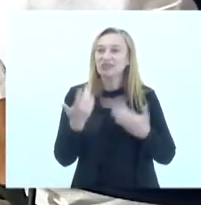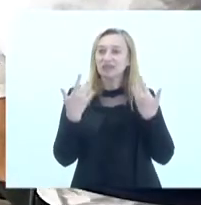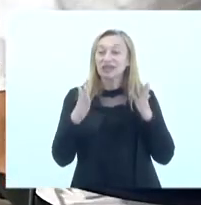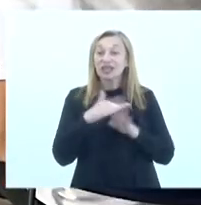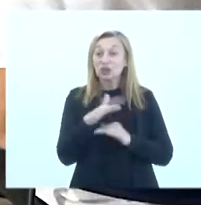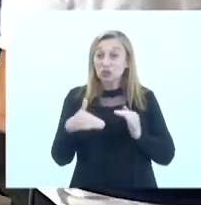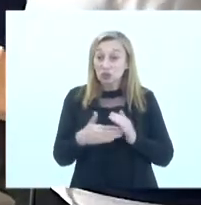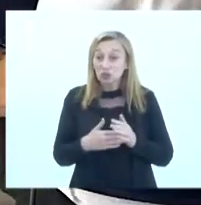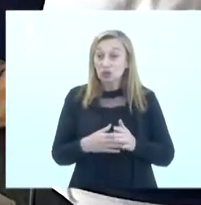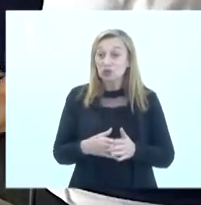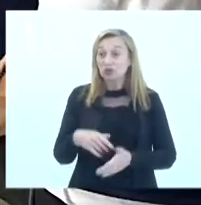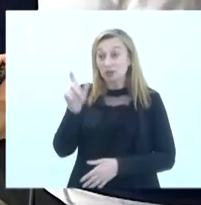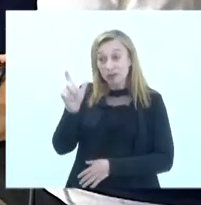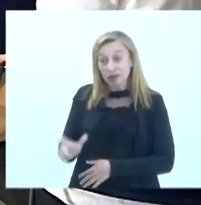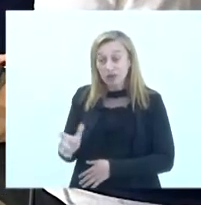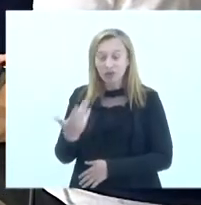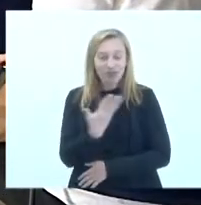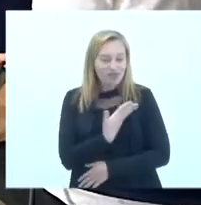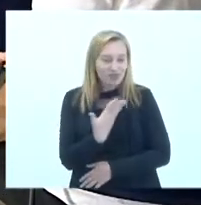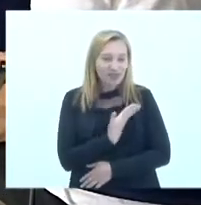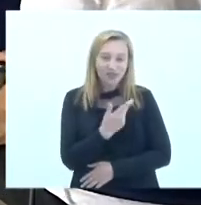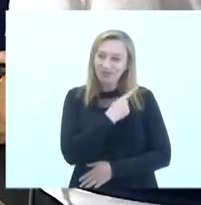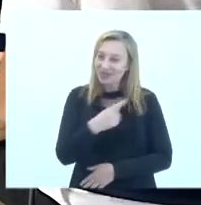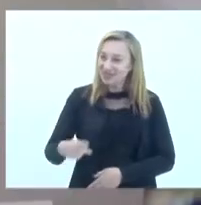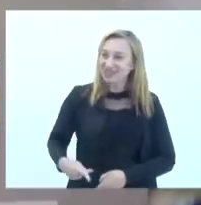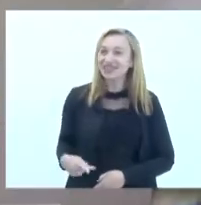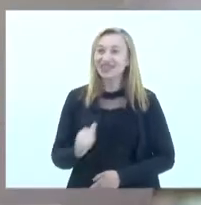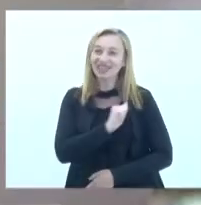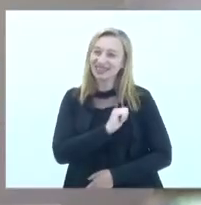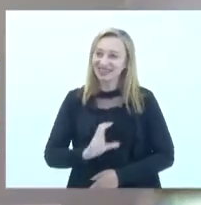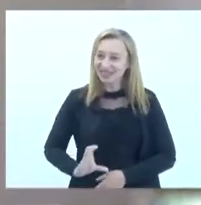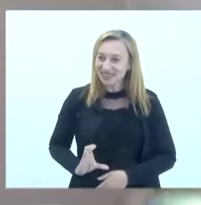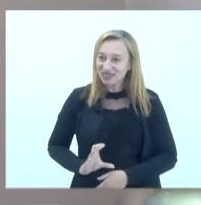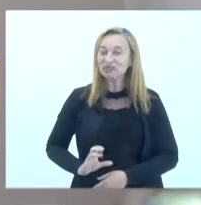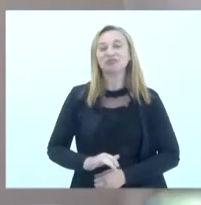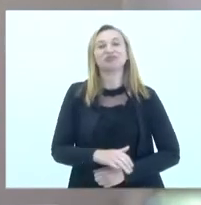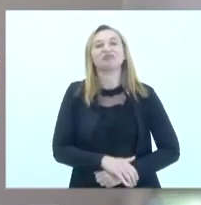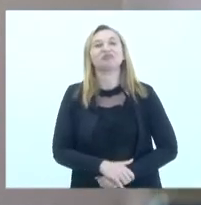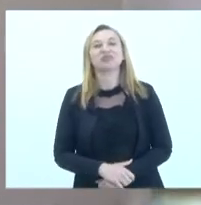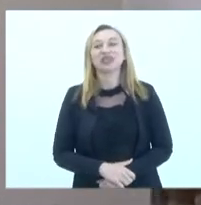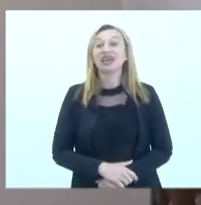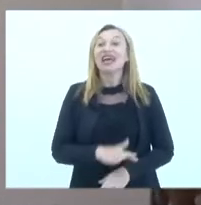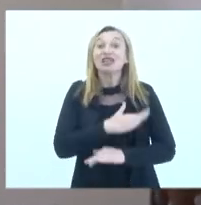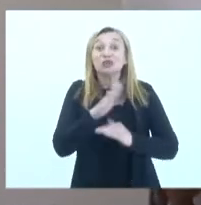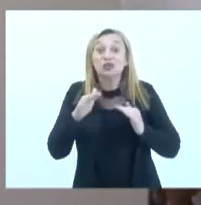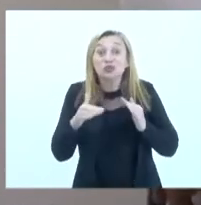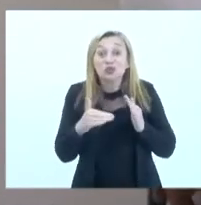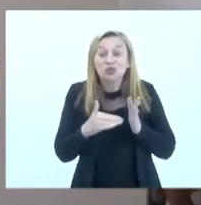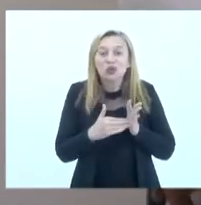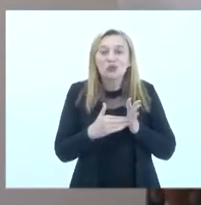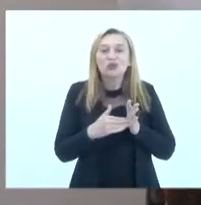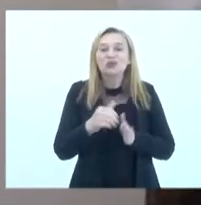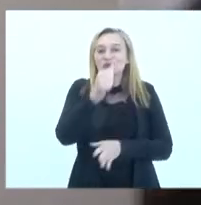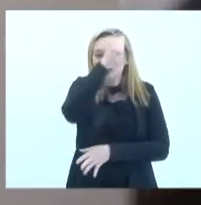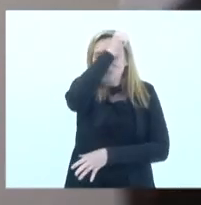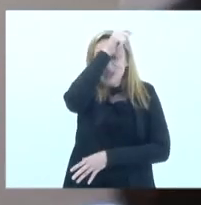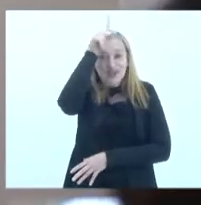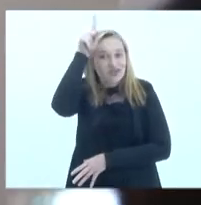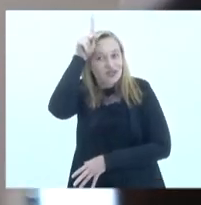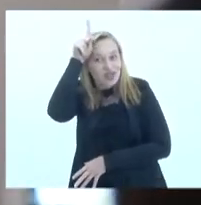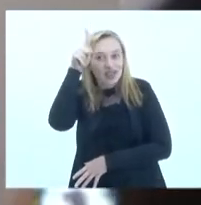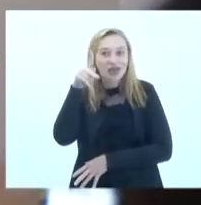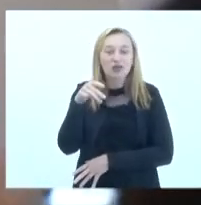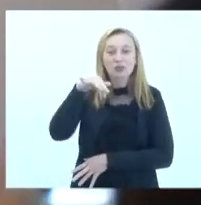presentes na pessoa do meu querido amigo, o presidente André Siciliano, e a todos os prefeitos do